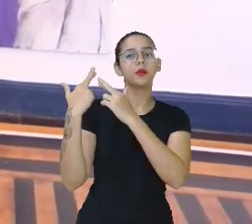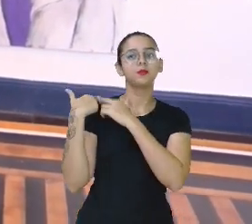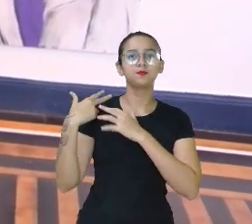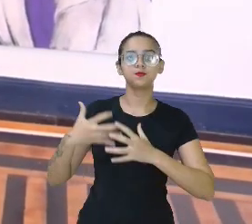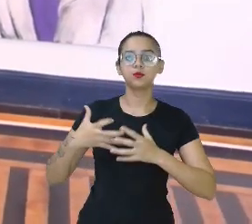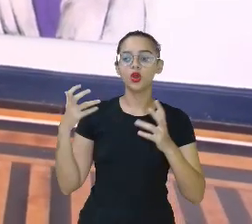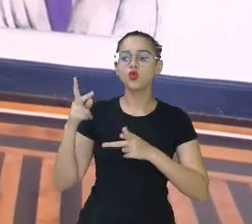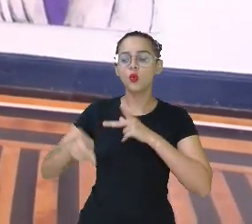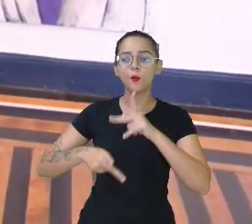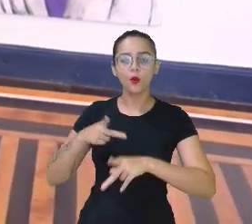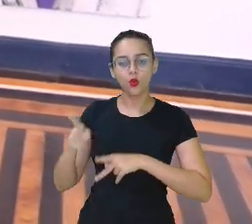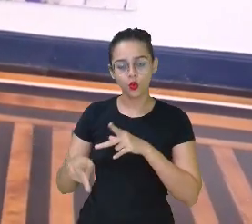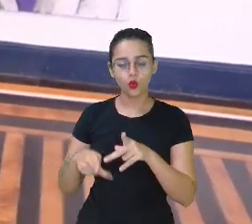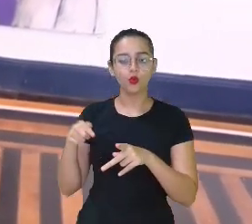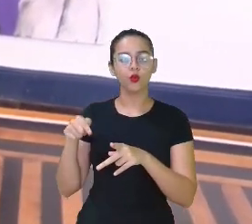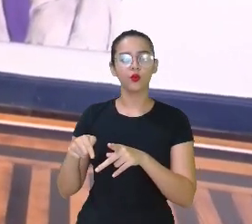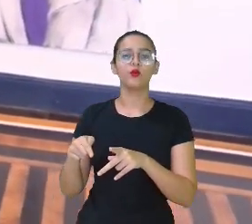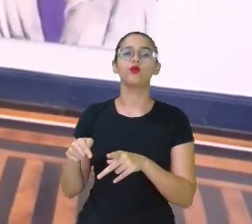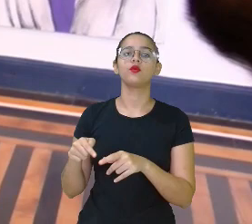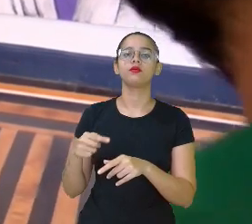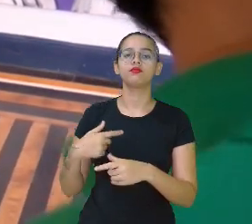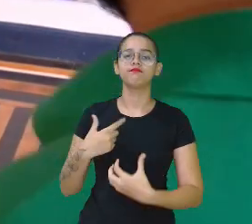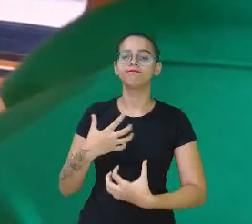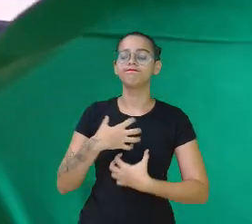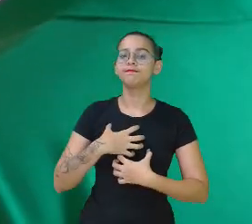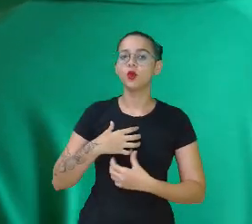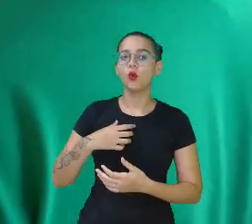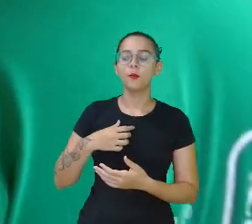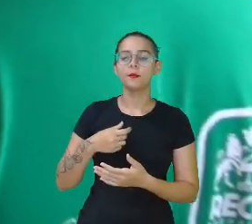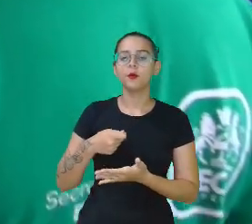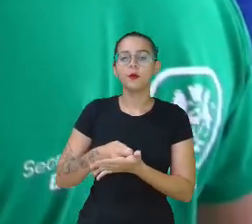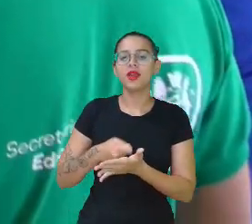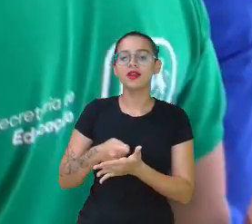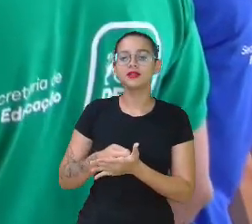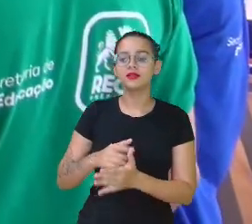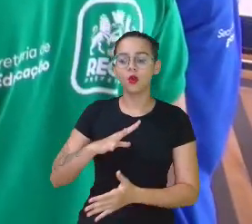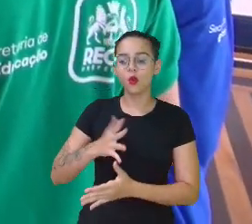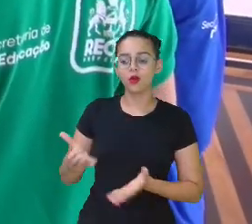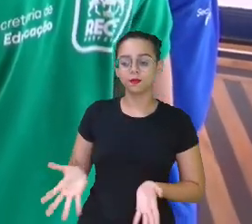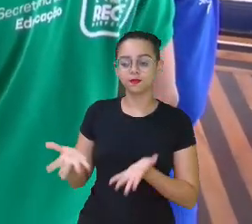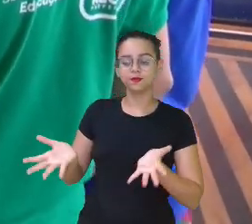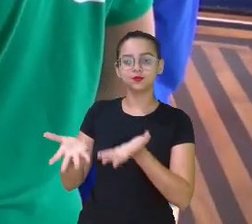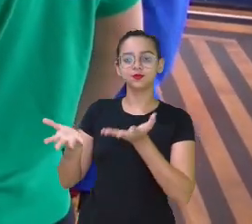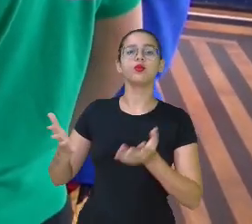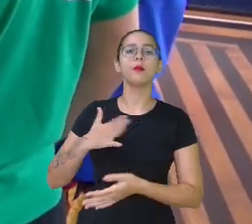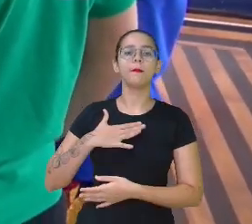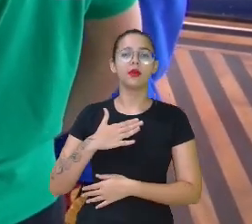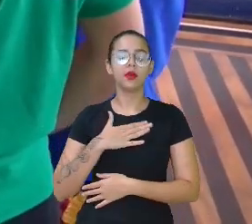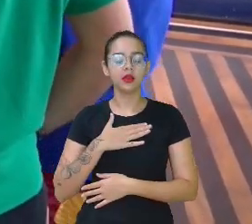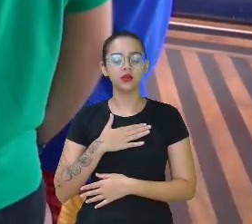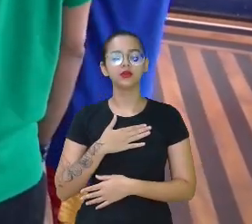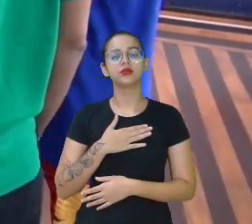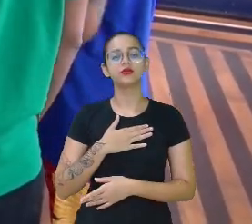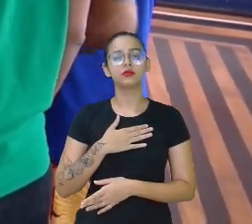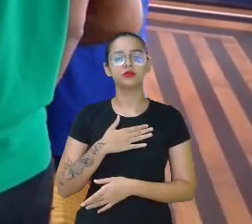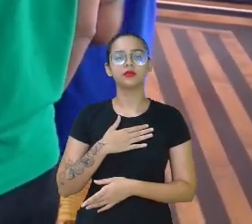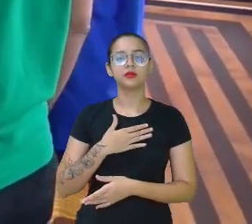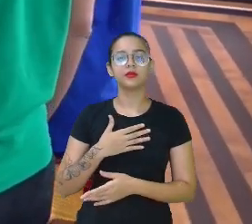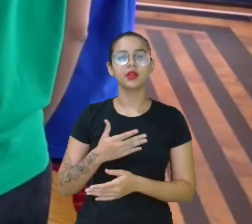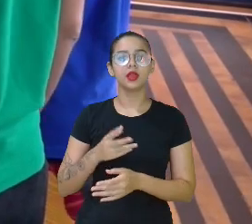um povo, sabe? Assim, eu me sinto na obrigação de encorajar os meus e as minhas, que